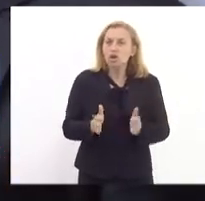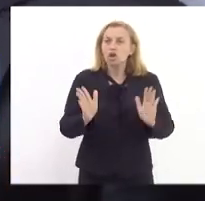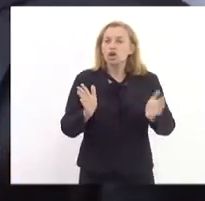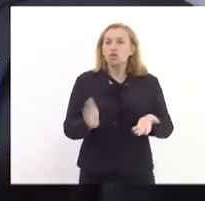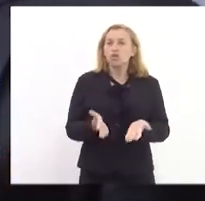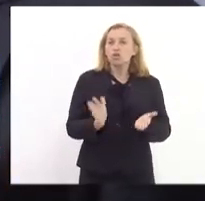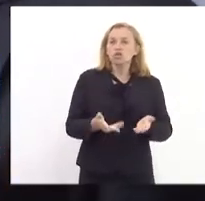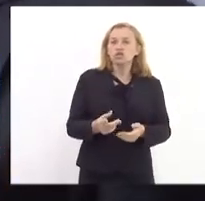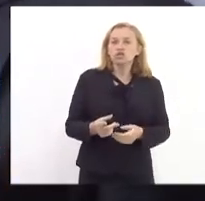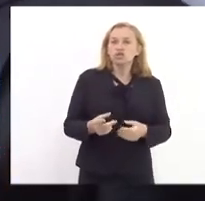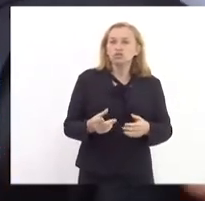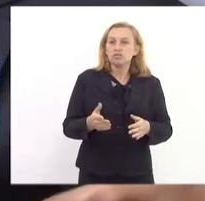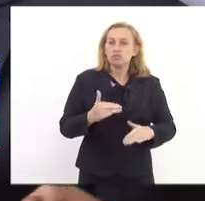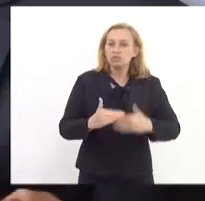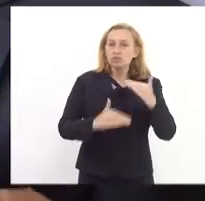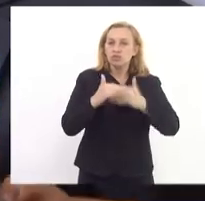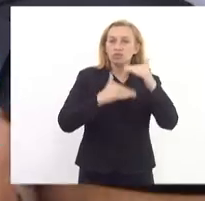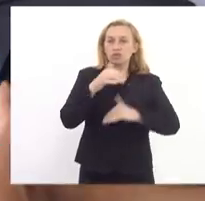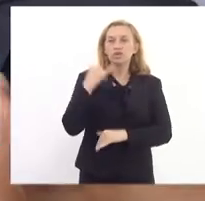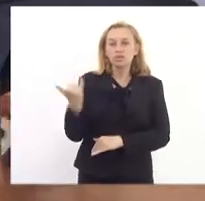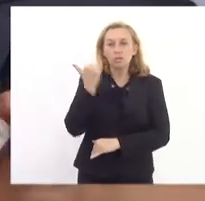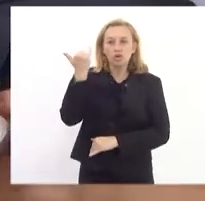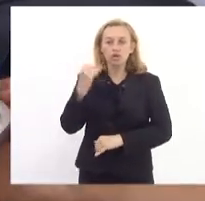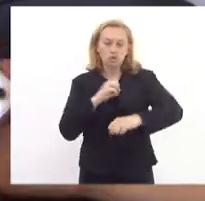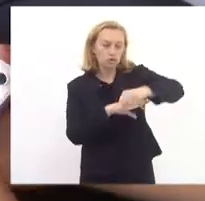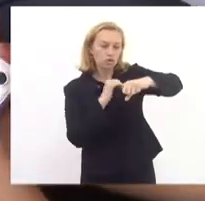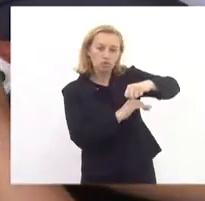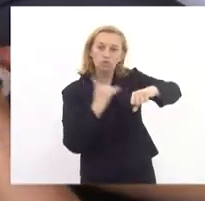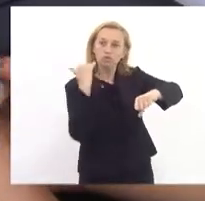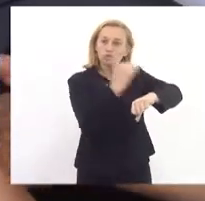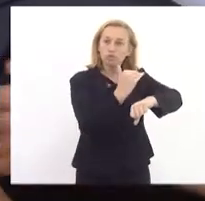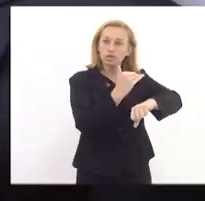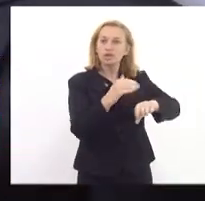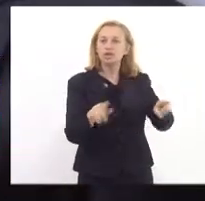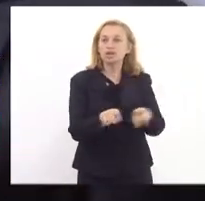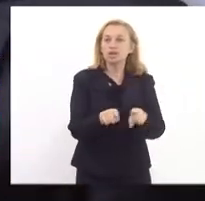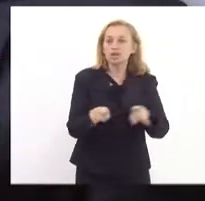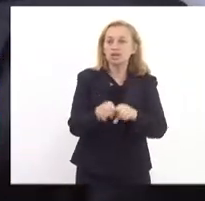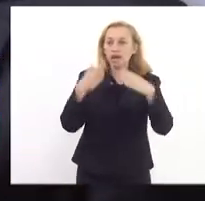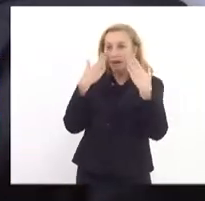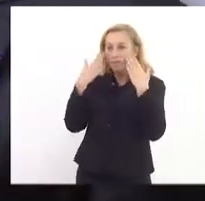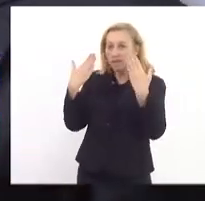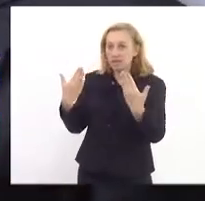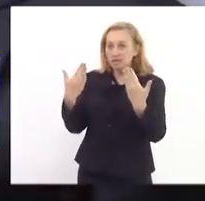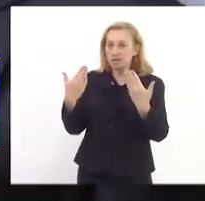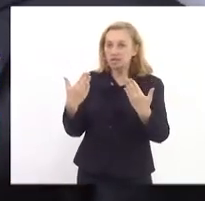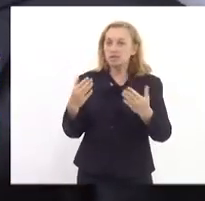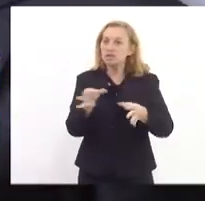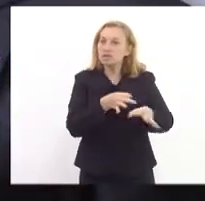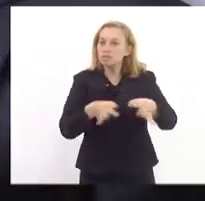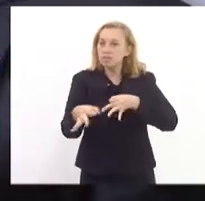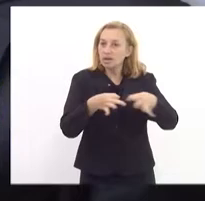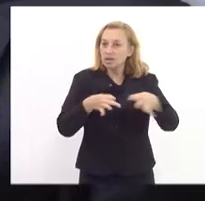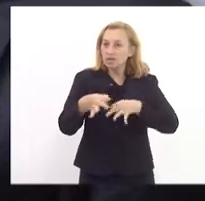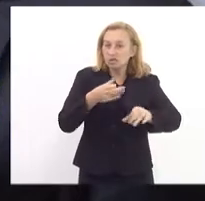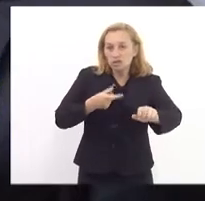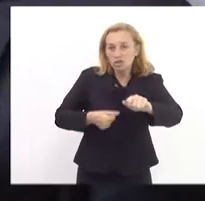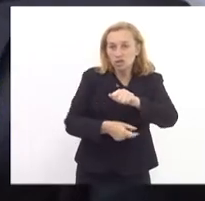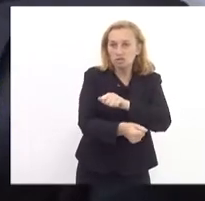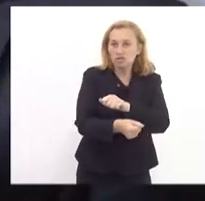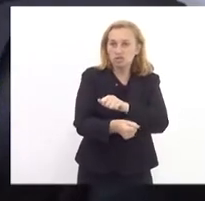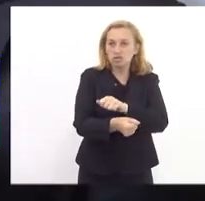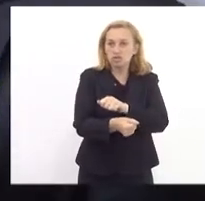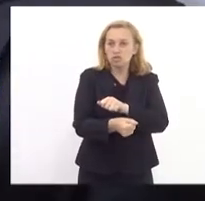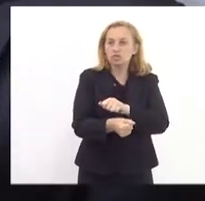2 pontapés importantíssimos: a questão do Fundo Soberano e a questão da apresentação desses planos de investimento